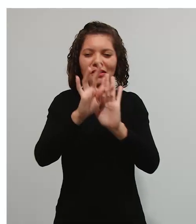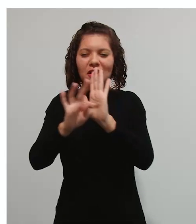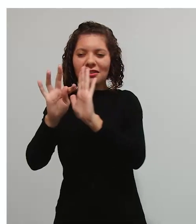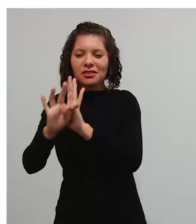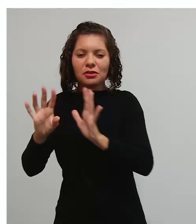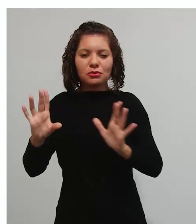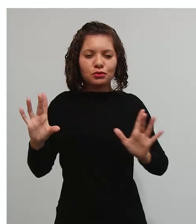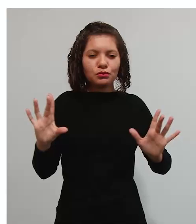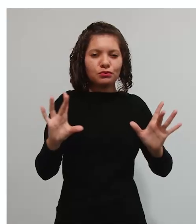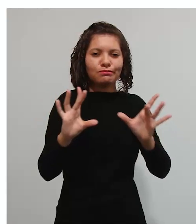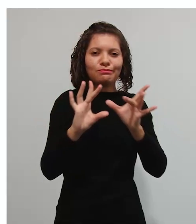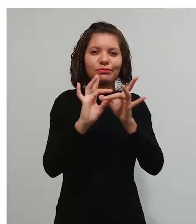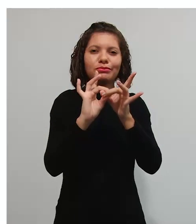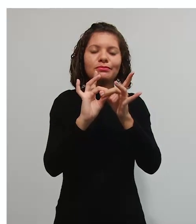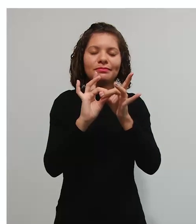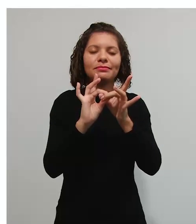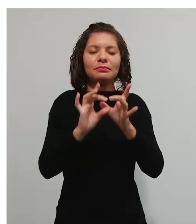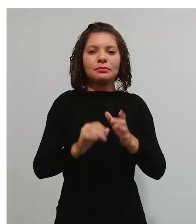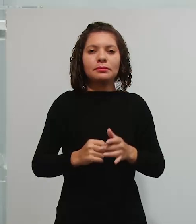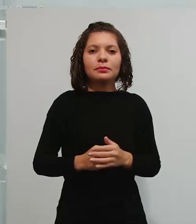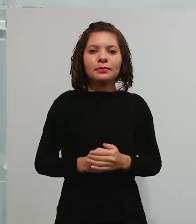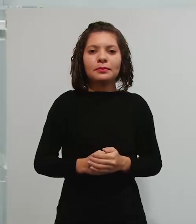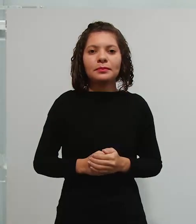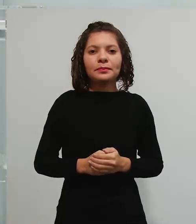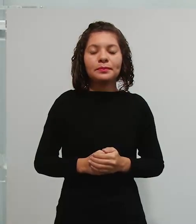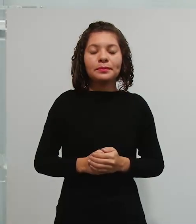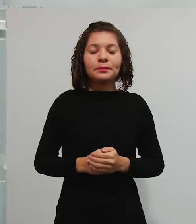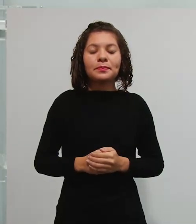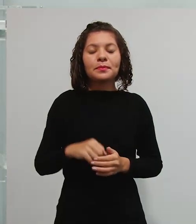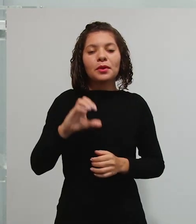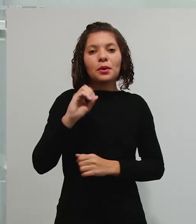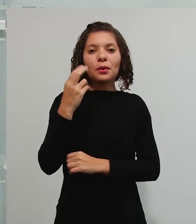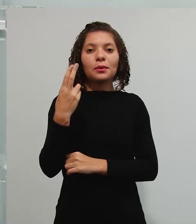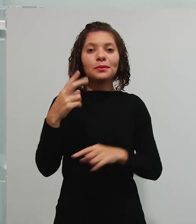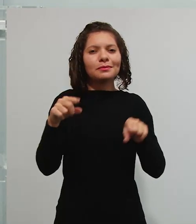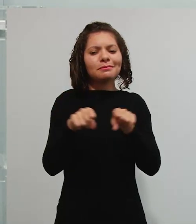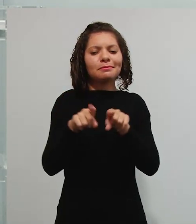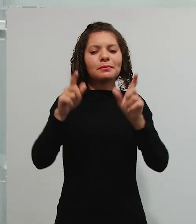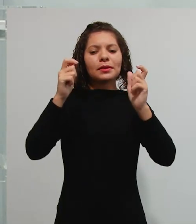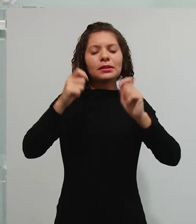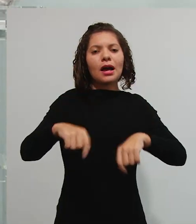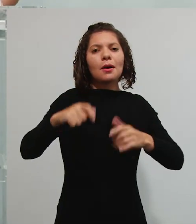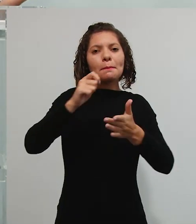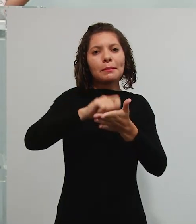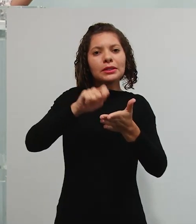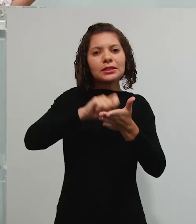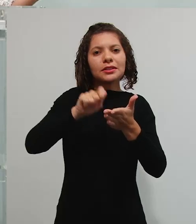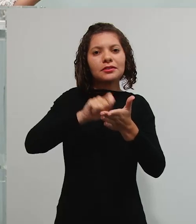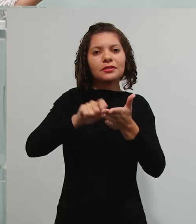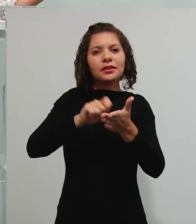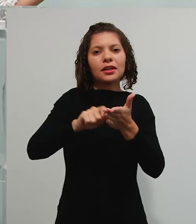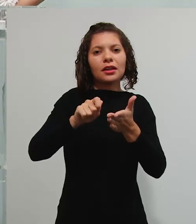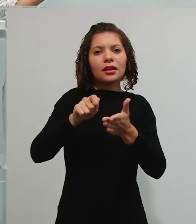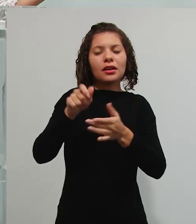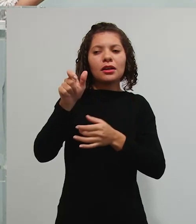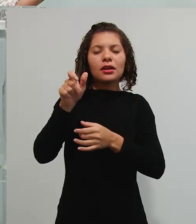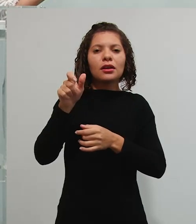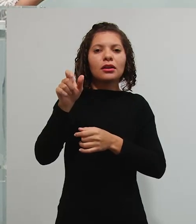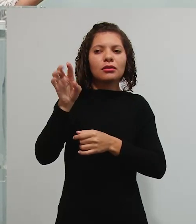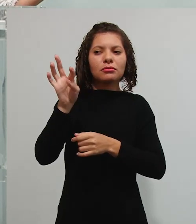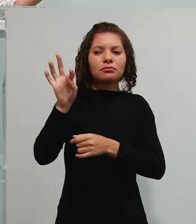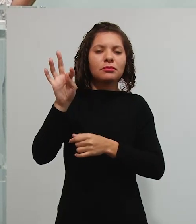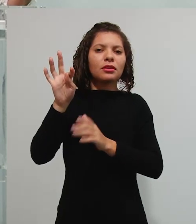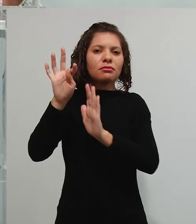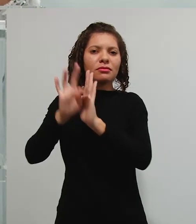processo de intertextualidade, que é a relação entre textos. Não é? Ou então eu posso escrever um texto com base em outros textos que já